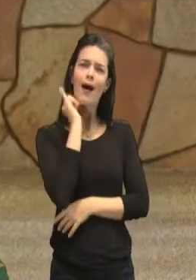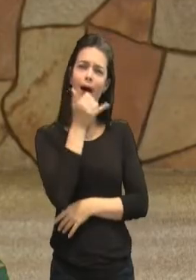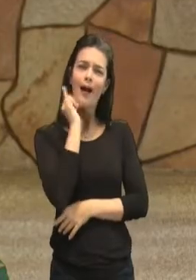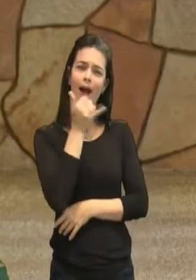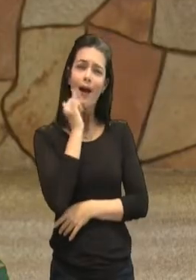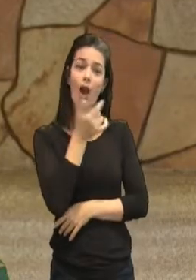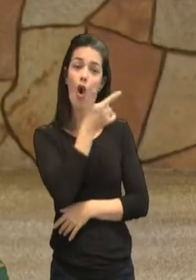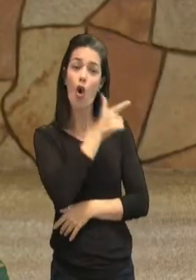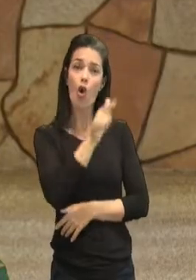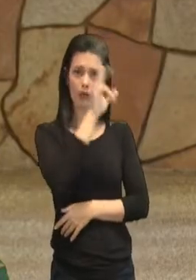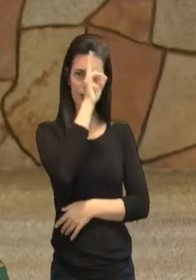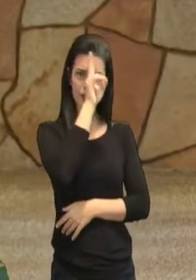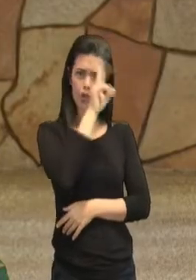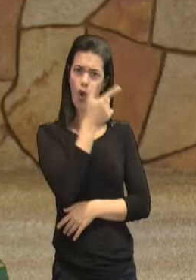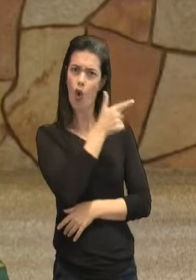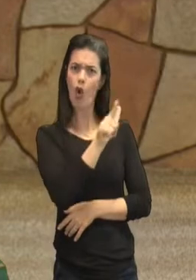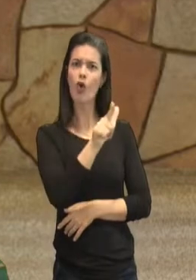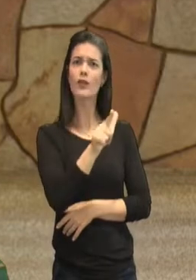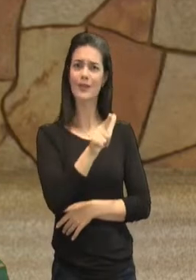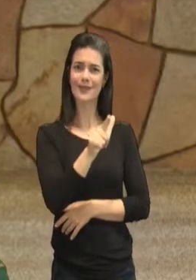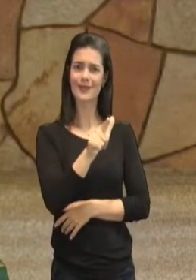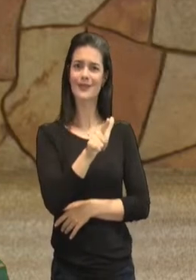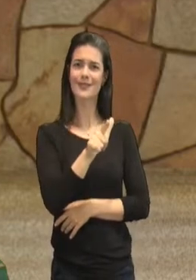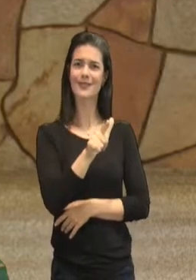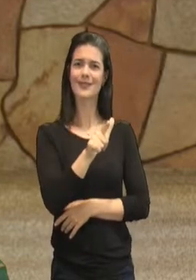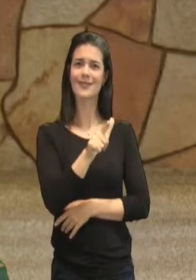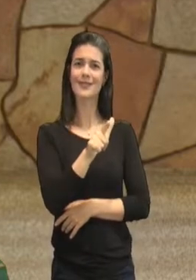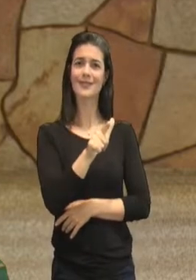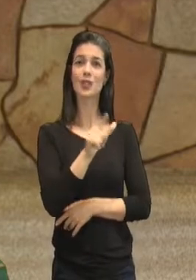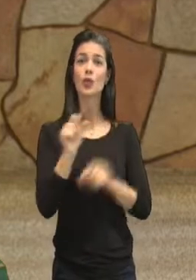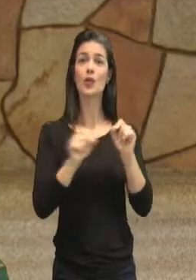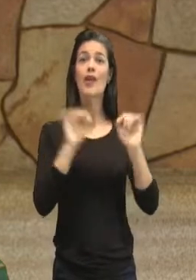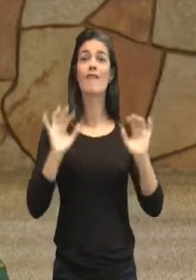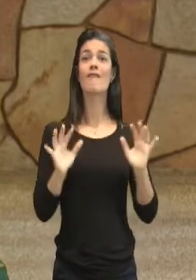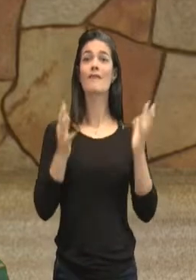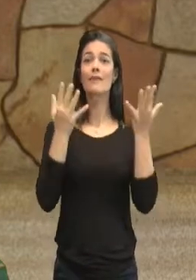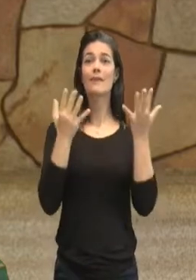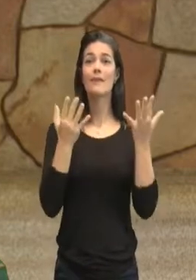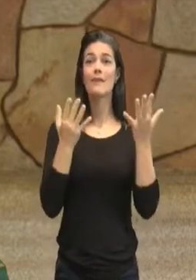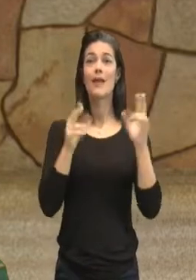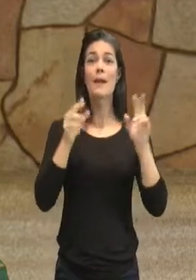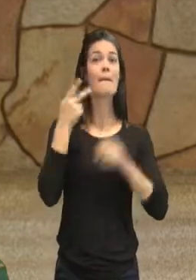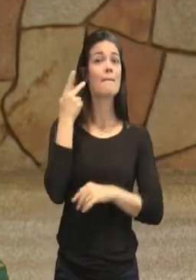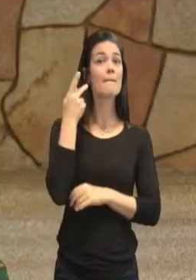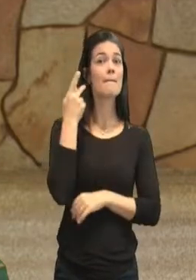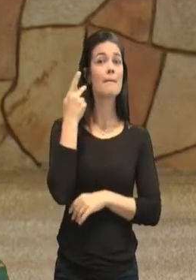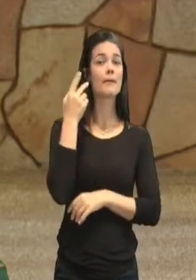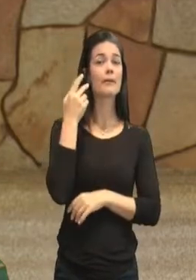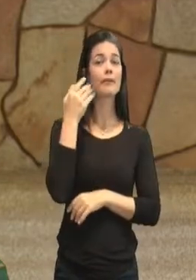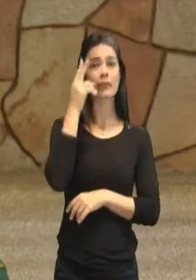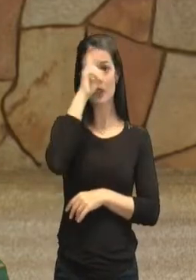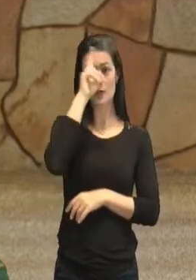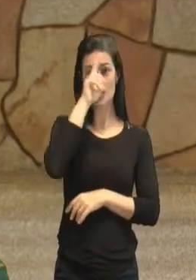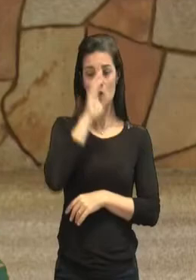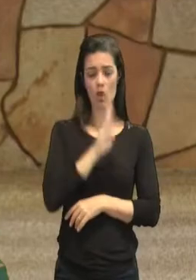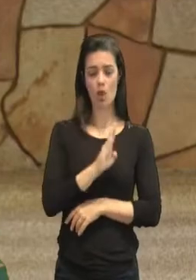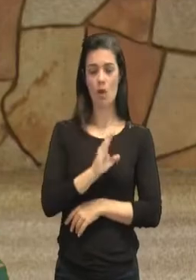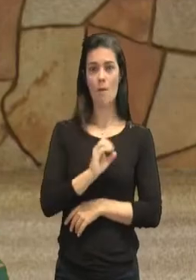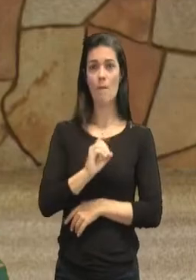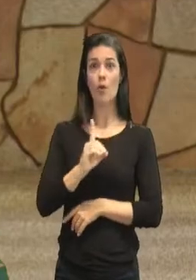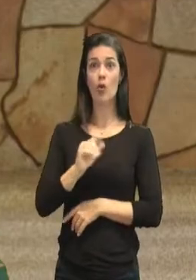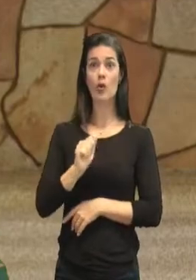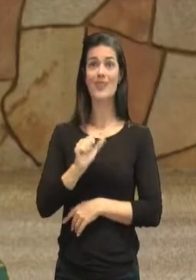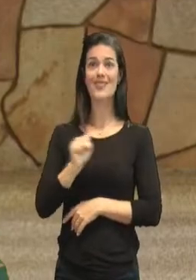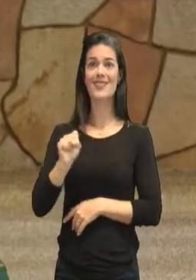uma outra parábola, a parábola das bodas, a parábola conhecida também como a parábola do banquete. Um rei,